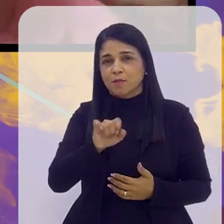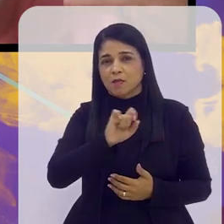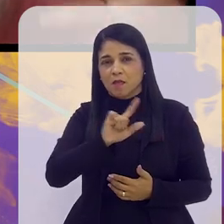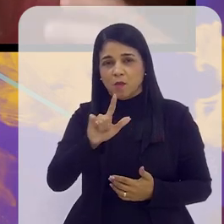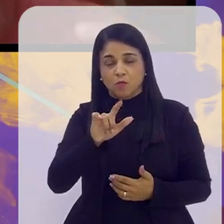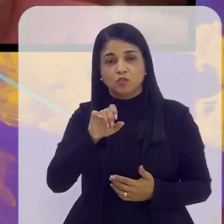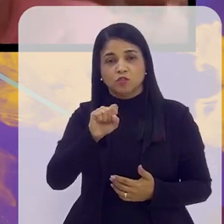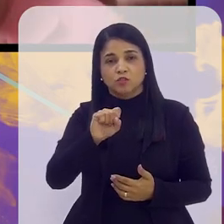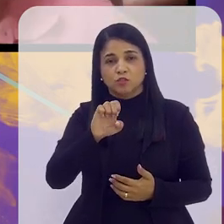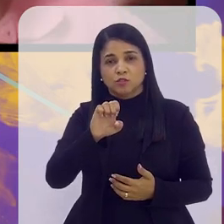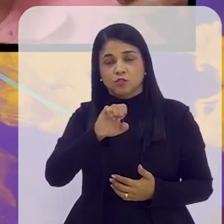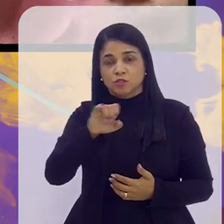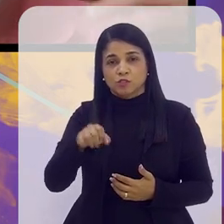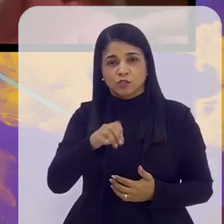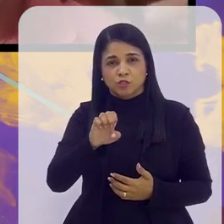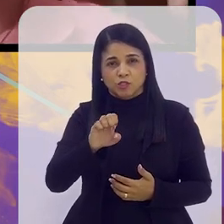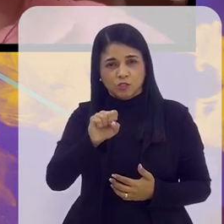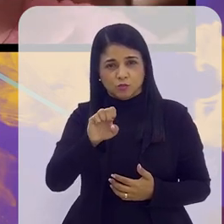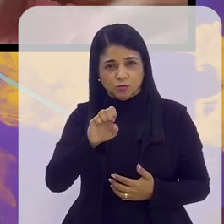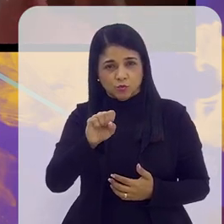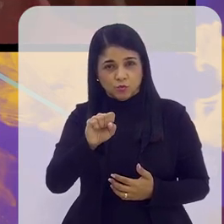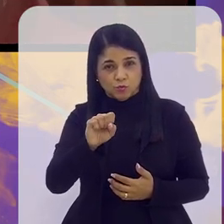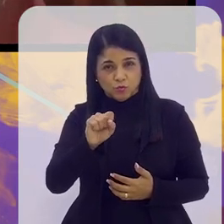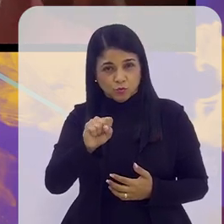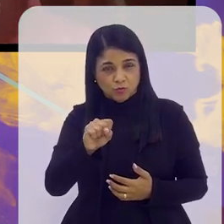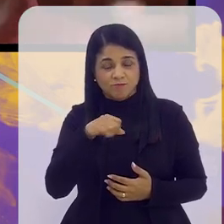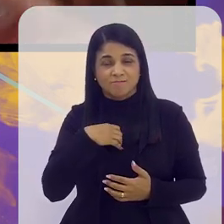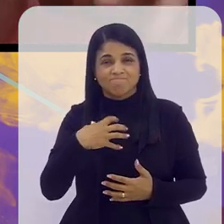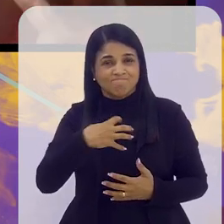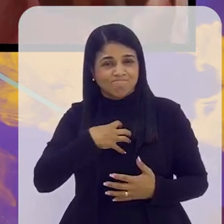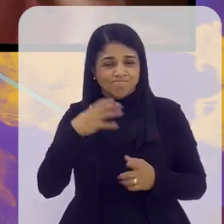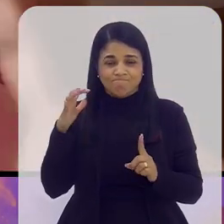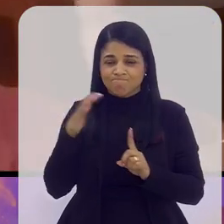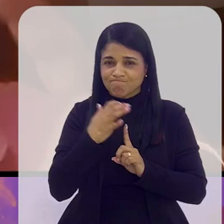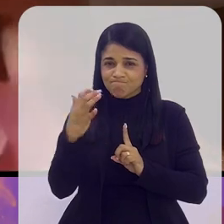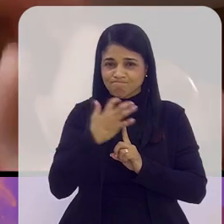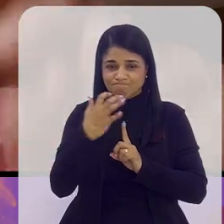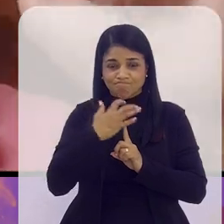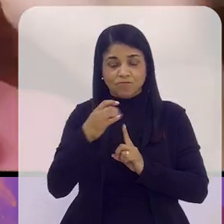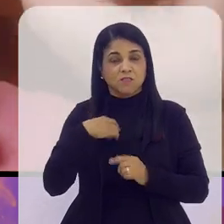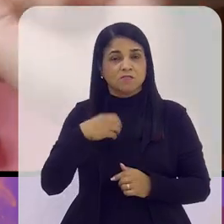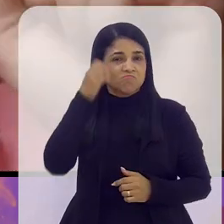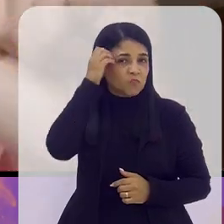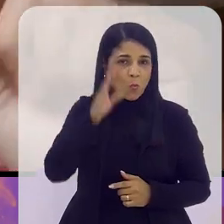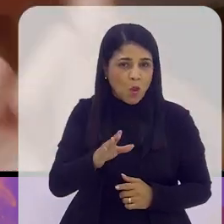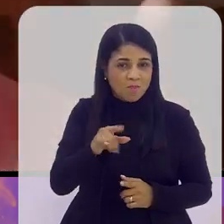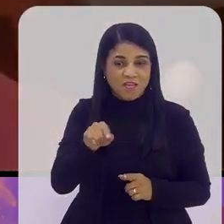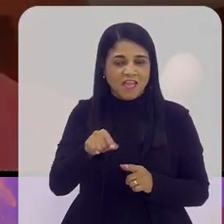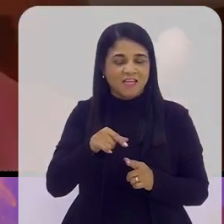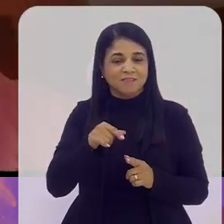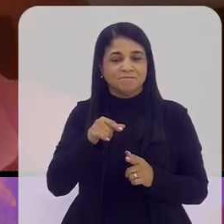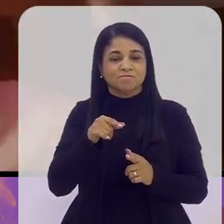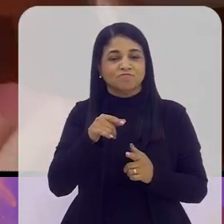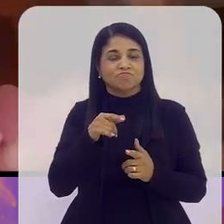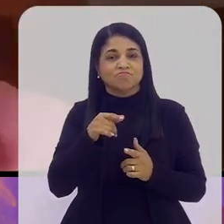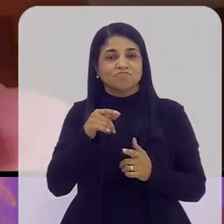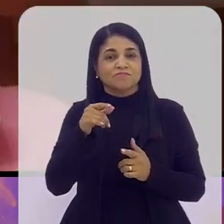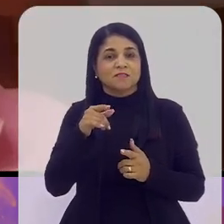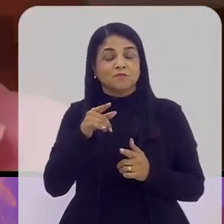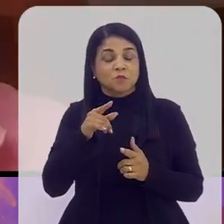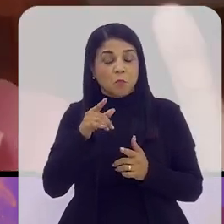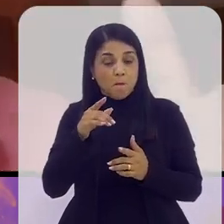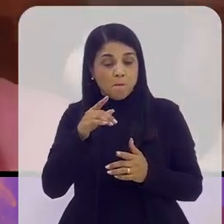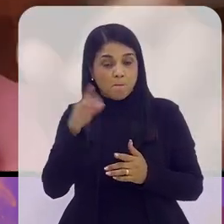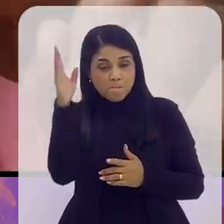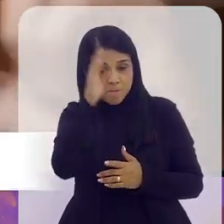Gabriel Jesus sente essa carga, essa pressão. As pessoas não lembram que ele foi indispensável para o Brasil dar